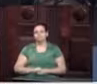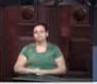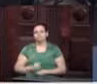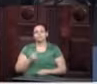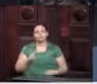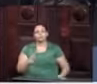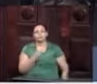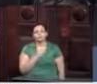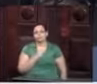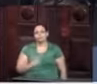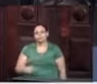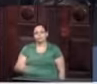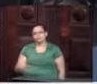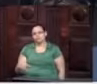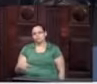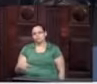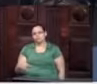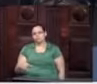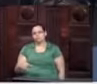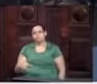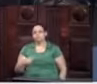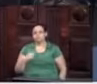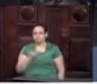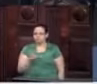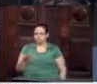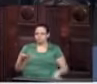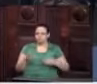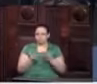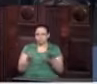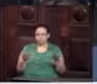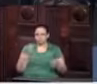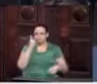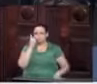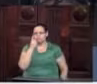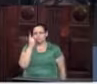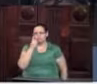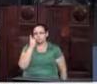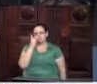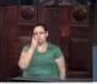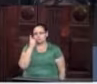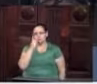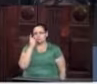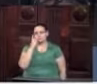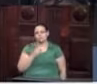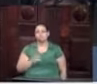Senhor presidente, senhoras e senhores deputados,